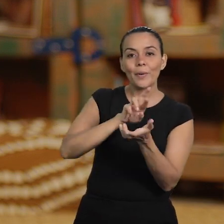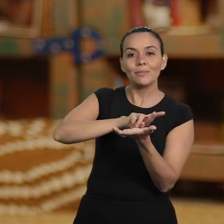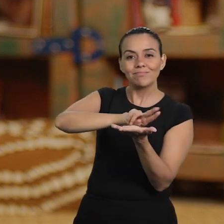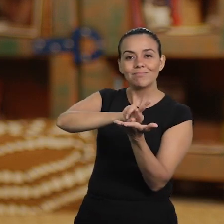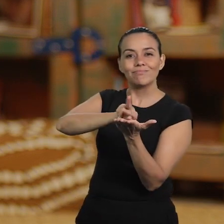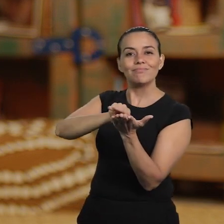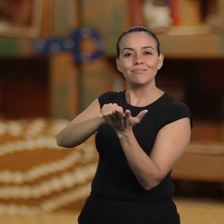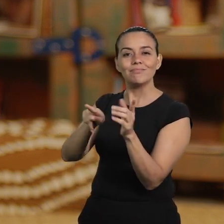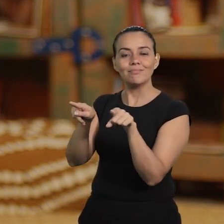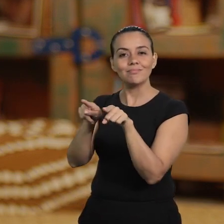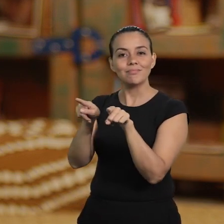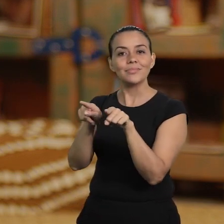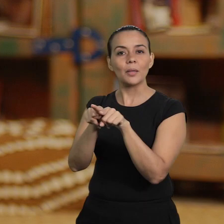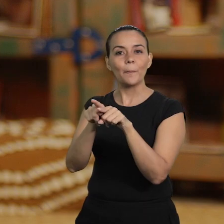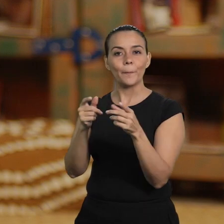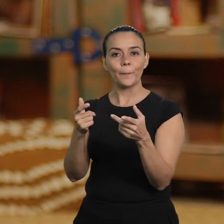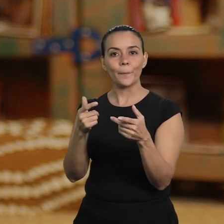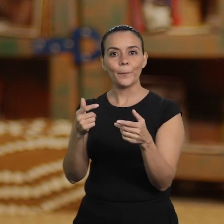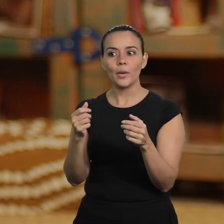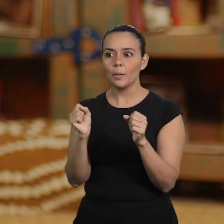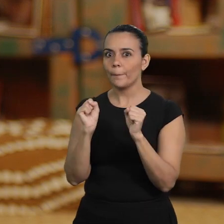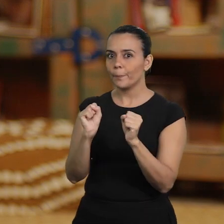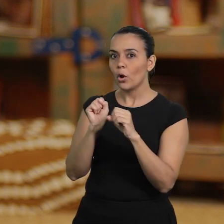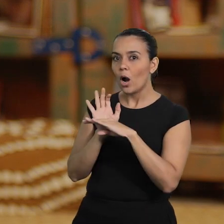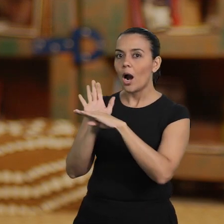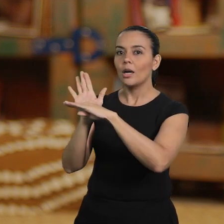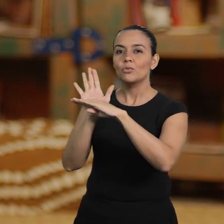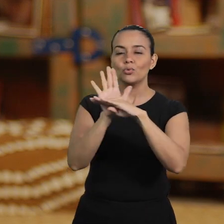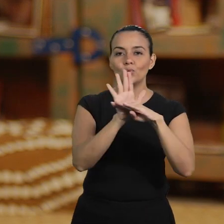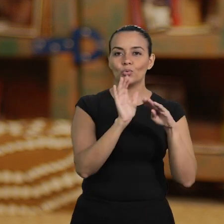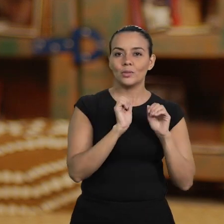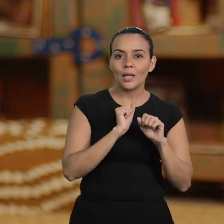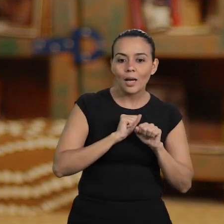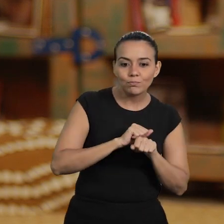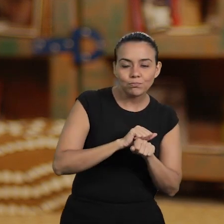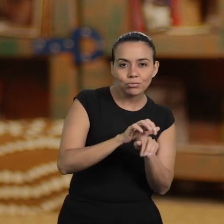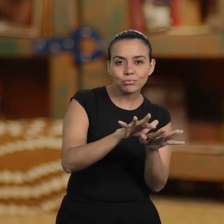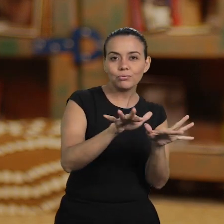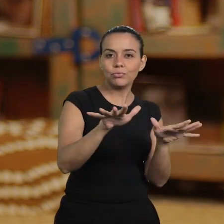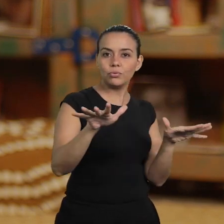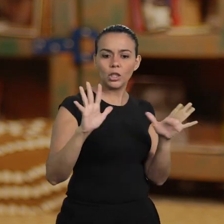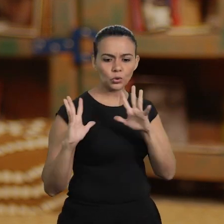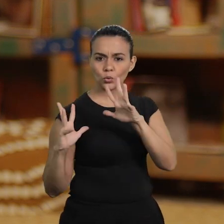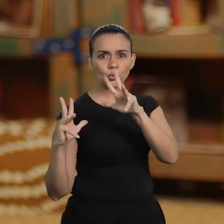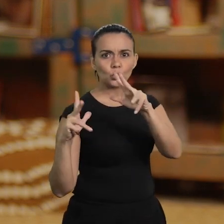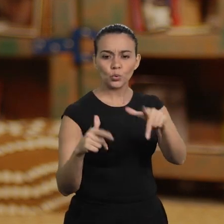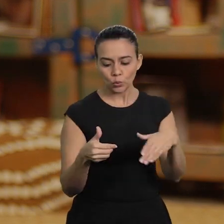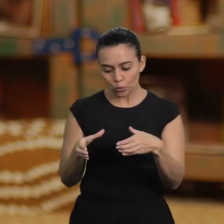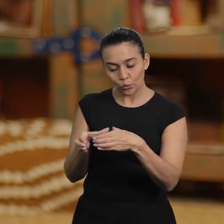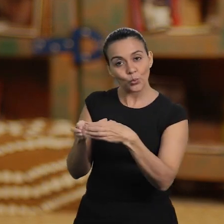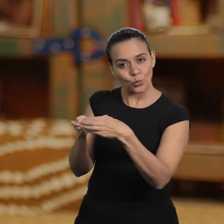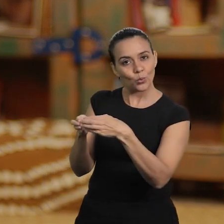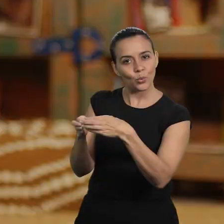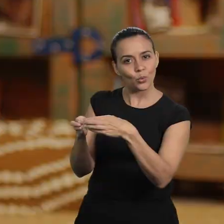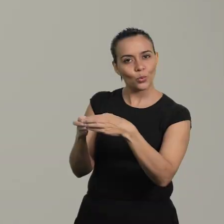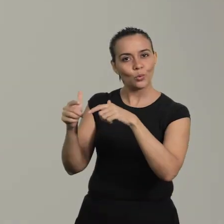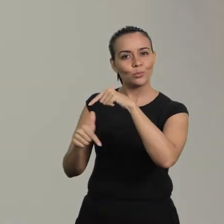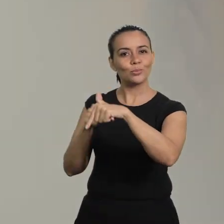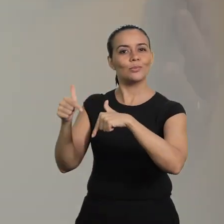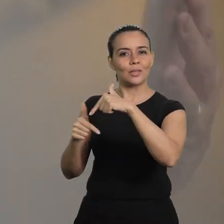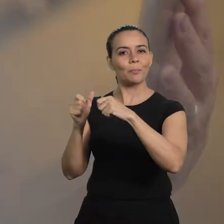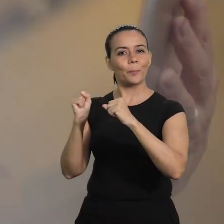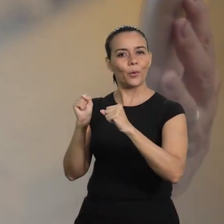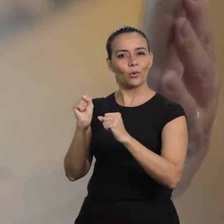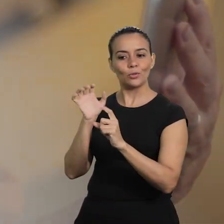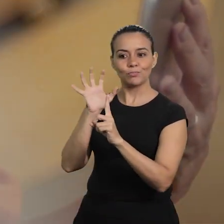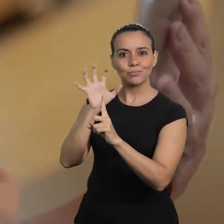e ele pode criar um negócio de impacto que distribui dividendos. Todas essas organizações podem criar negócios de